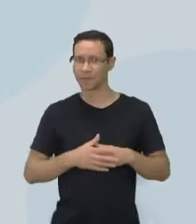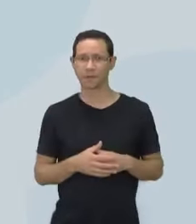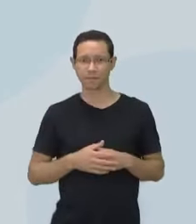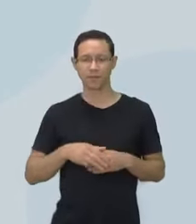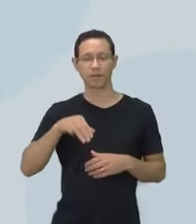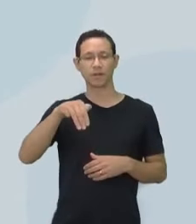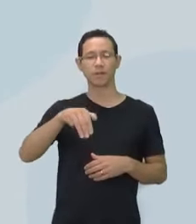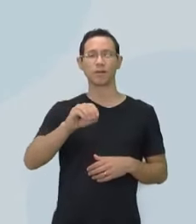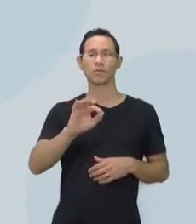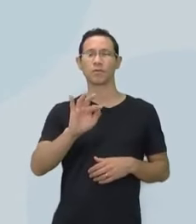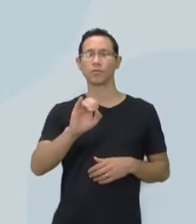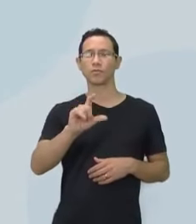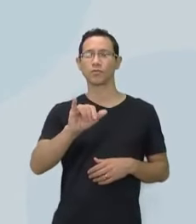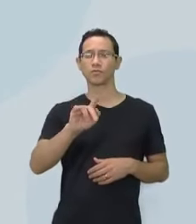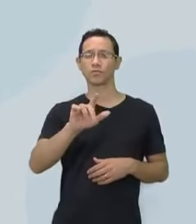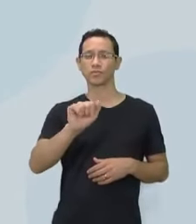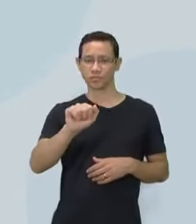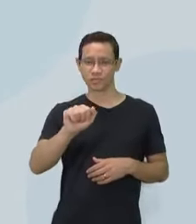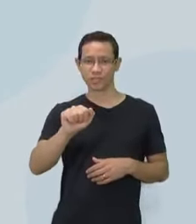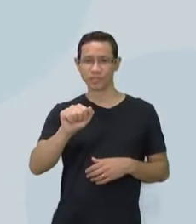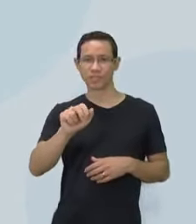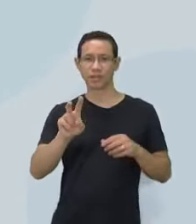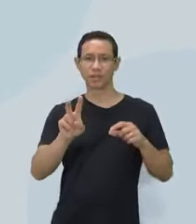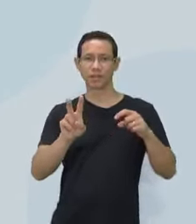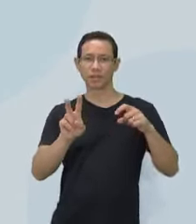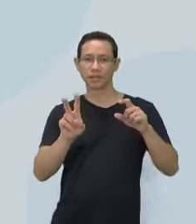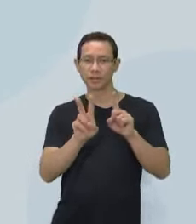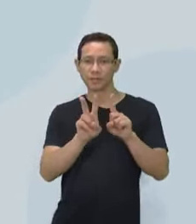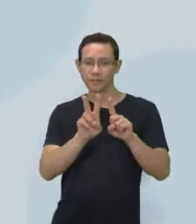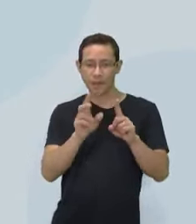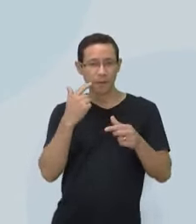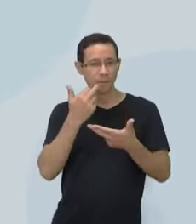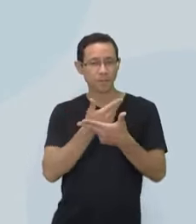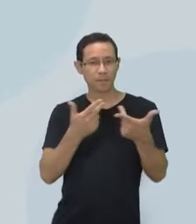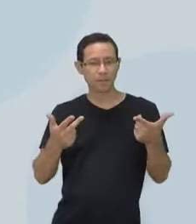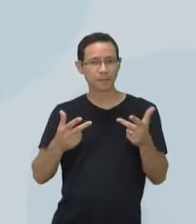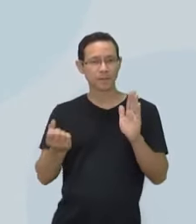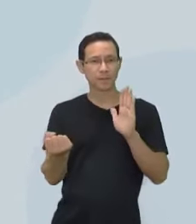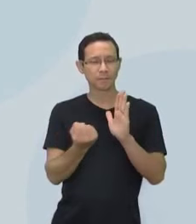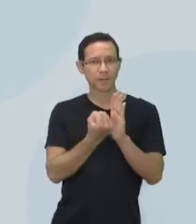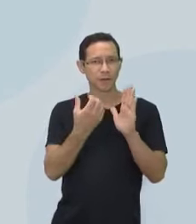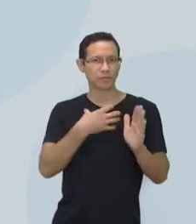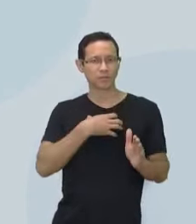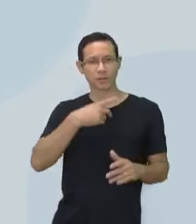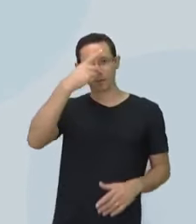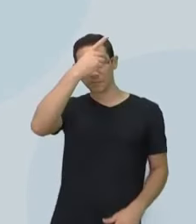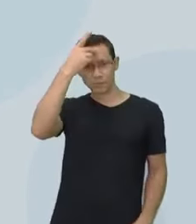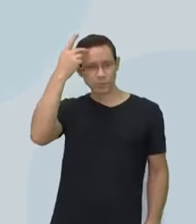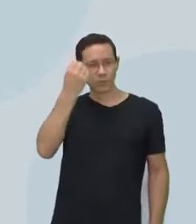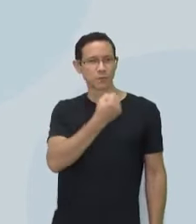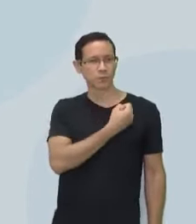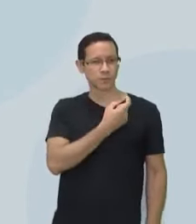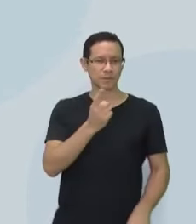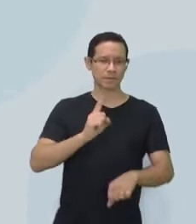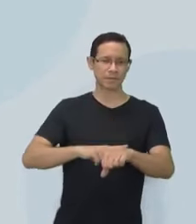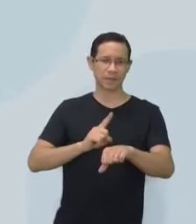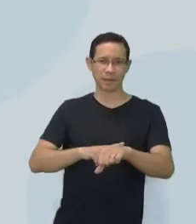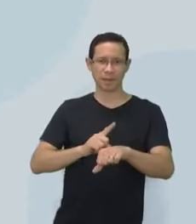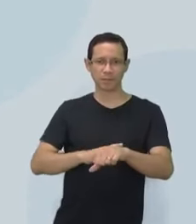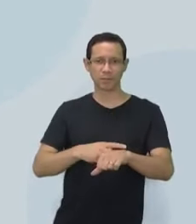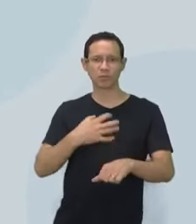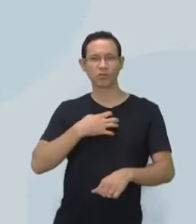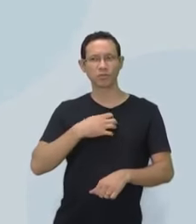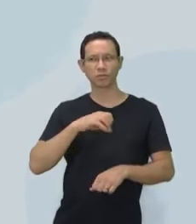textos noticiosos e argumentativos, reconhecendo marcas de pessoa, número, tempo, modo